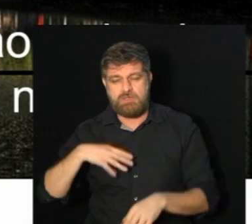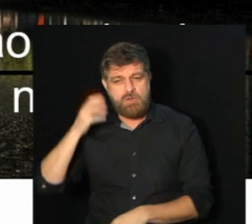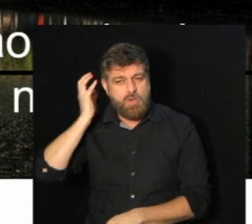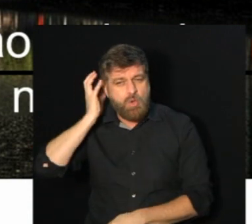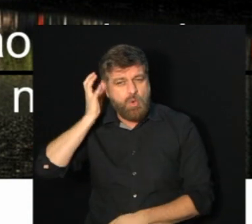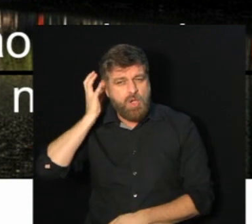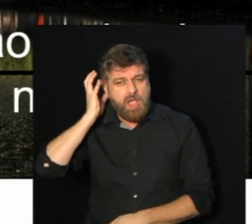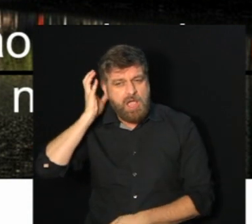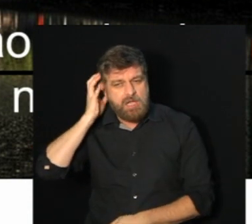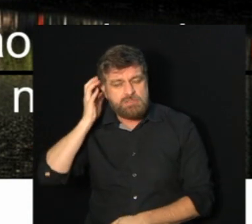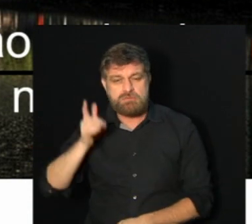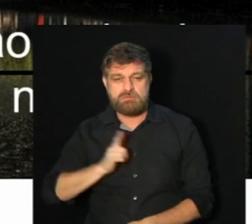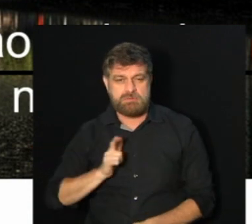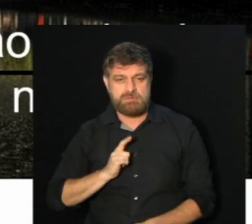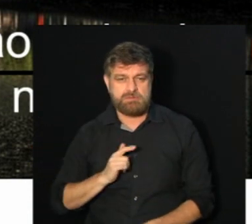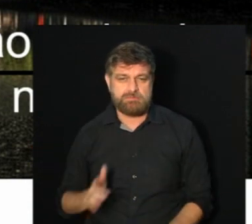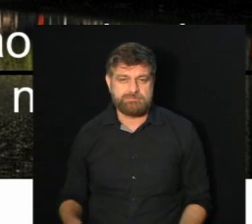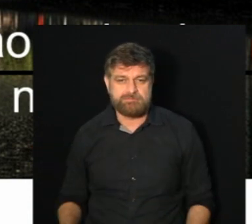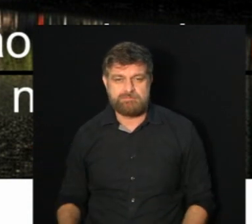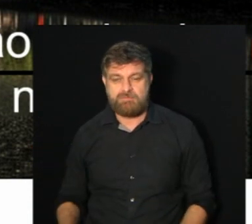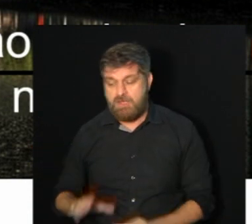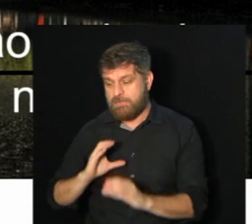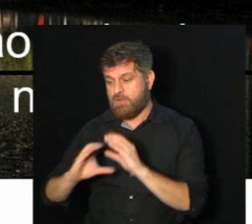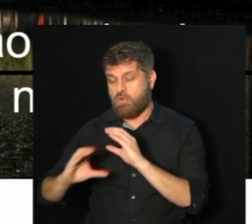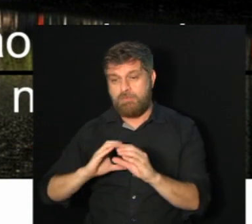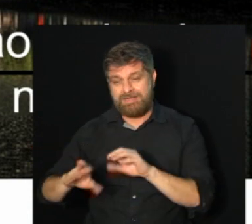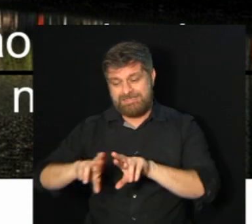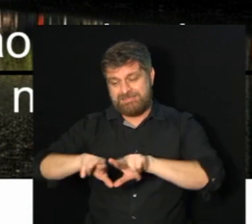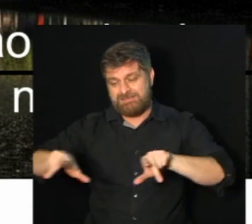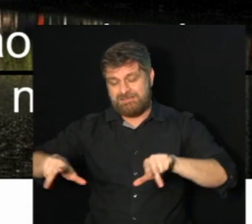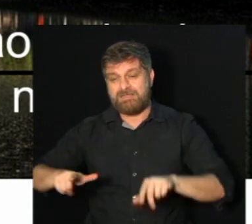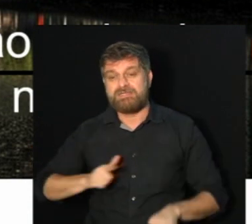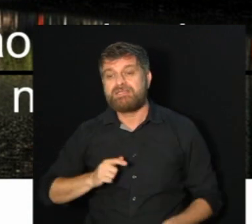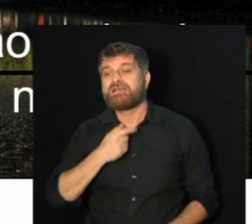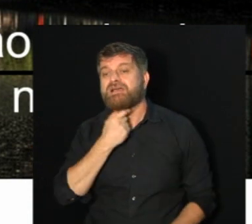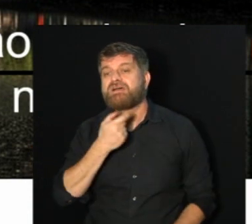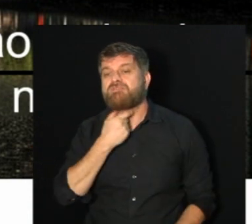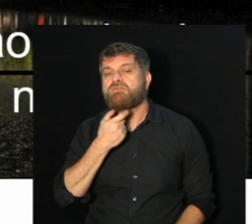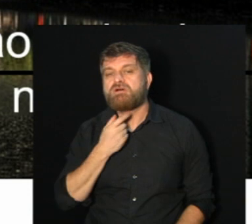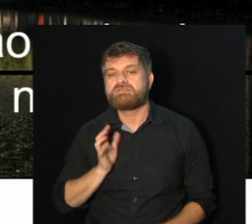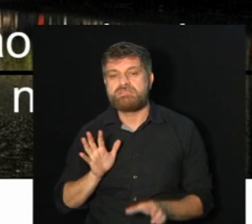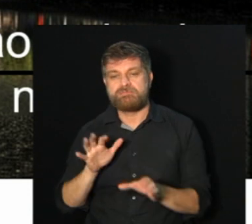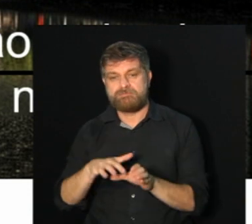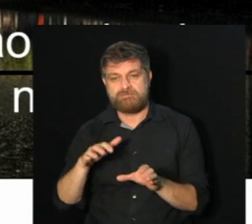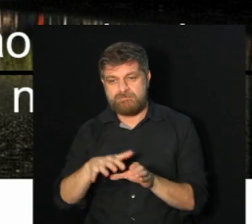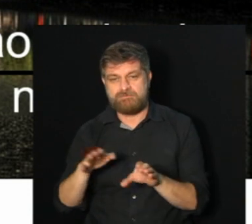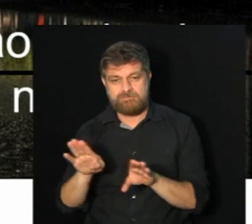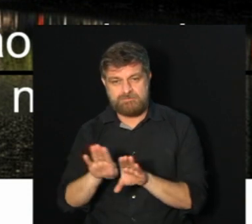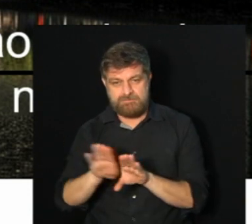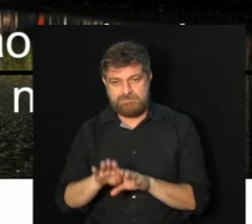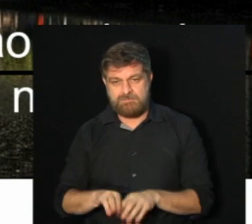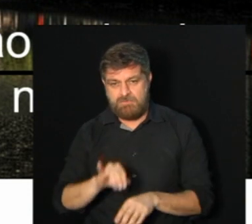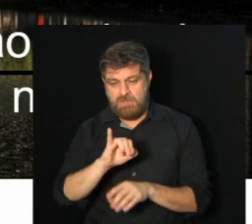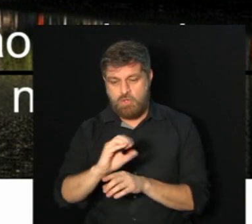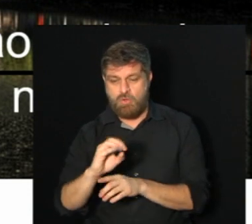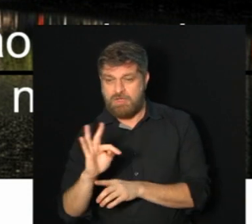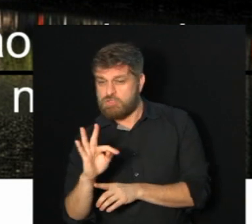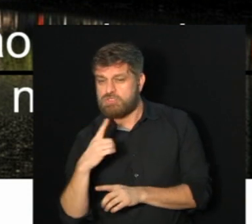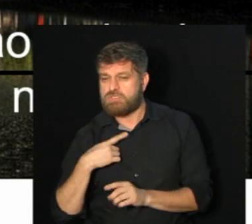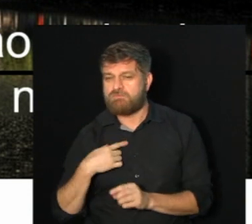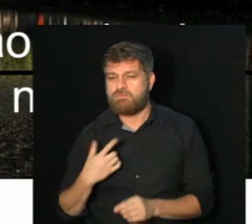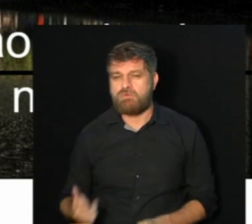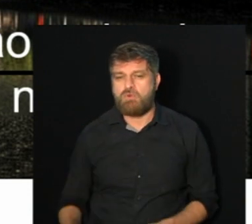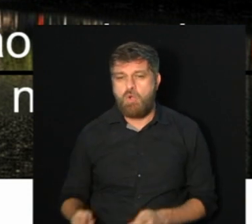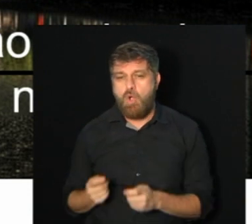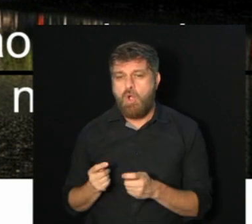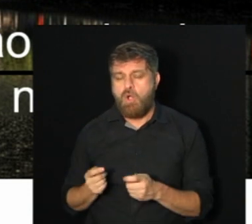para falar com outros, eu vou usar qualquer meio de comunicação que tenha voz, a de dados, a IoT, eu vou conectar alguma coisa para